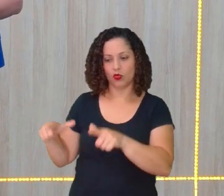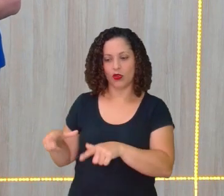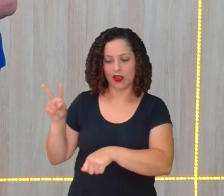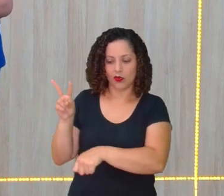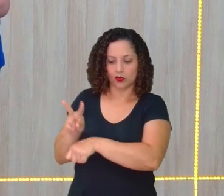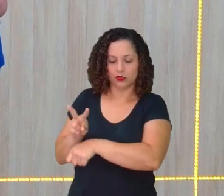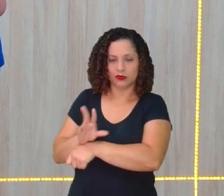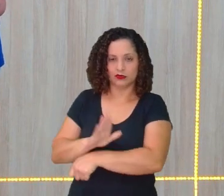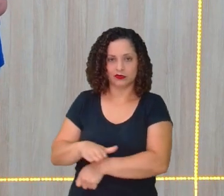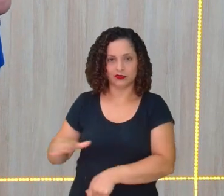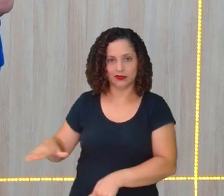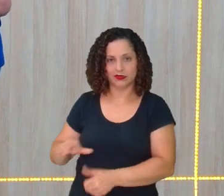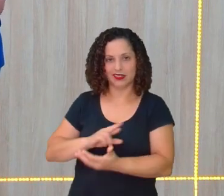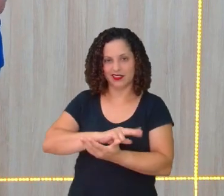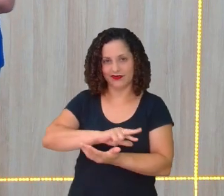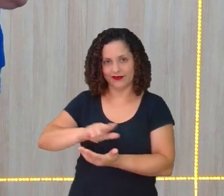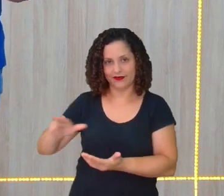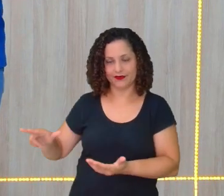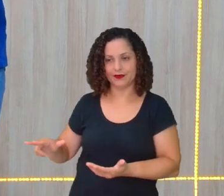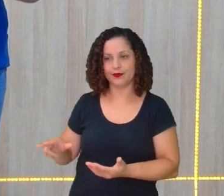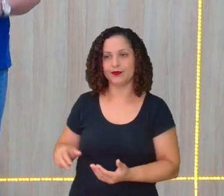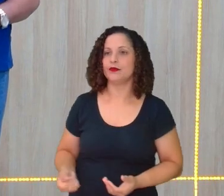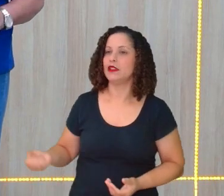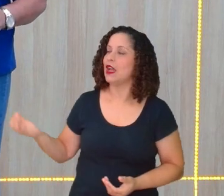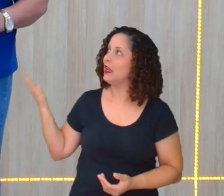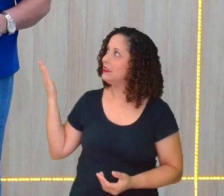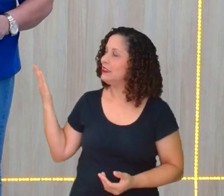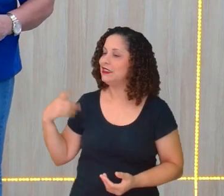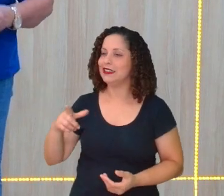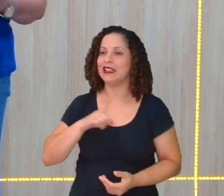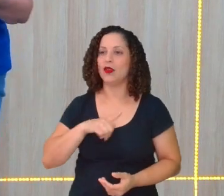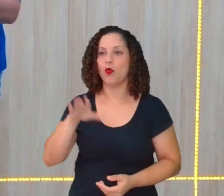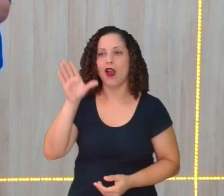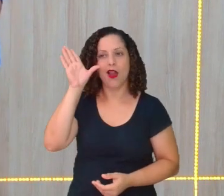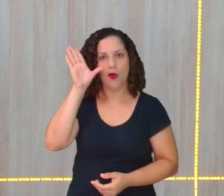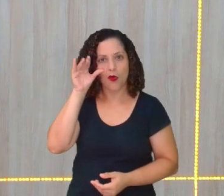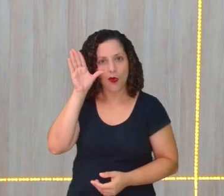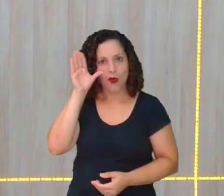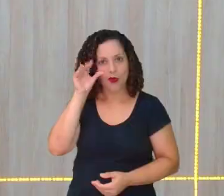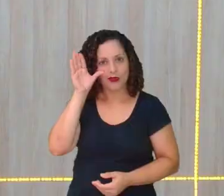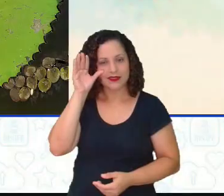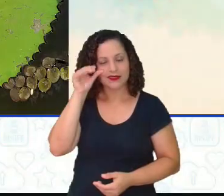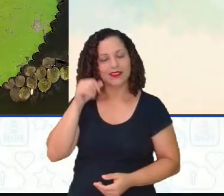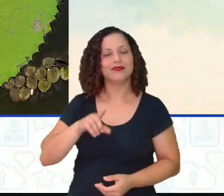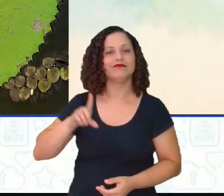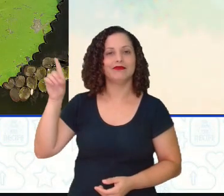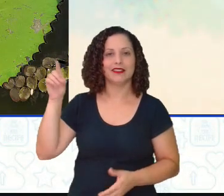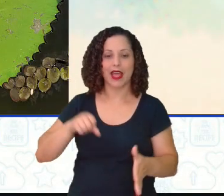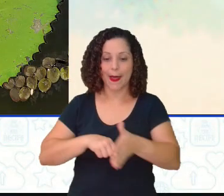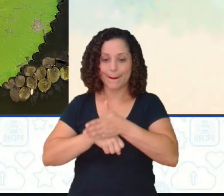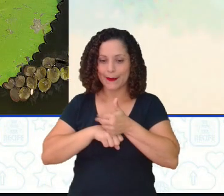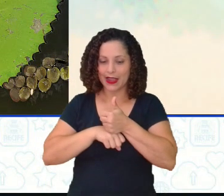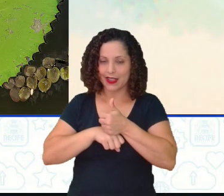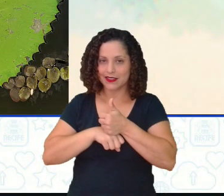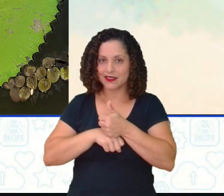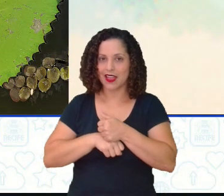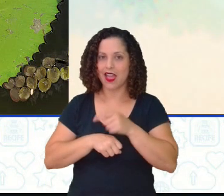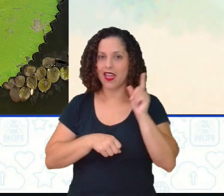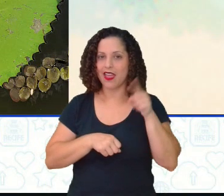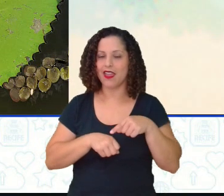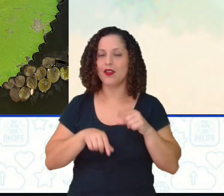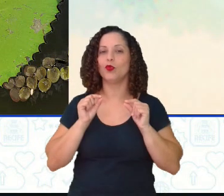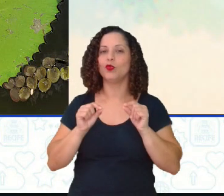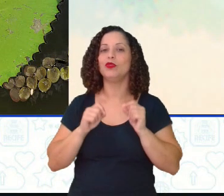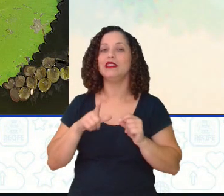dessa praça. E aqui a gente está trazendo uma curiosidade. A Praça de Casa Forte é também conhecida como a Praça da Vitória